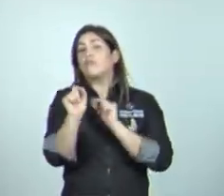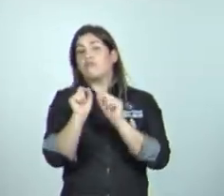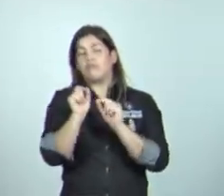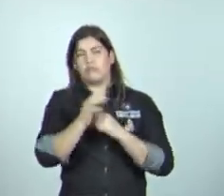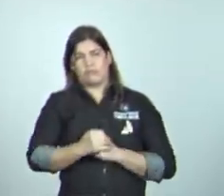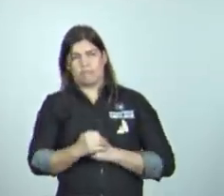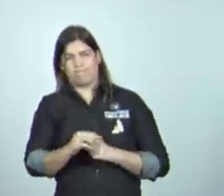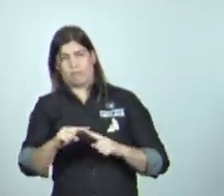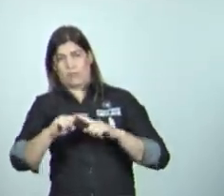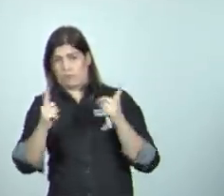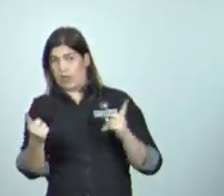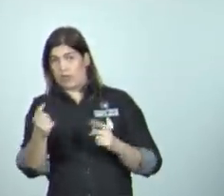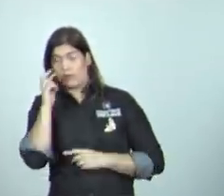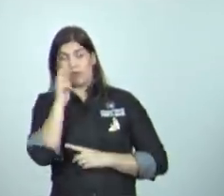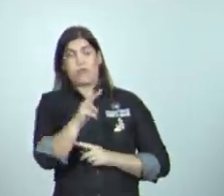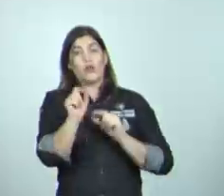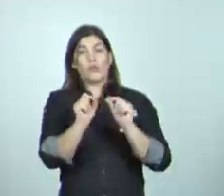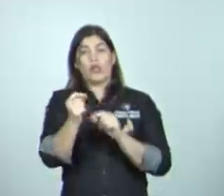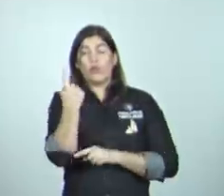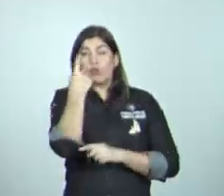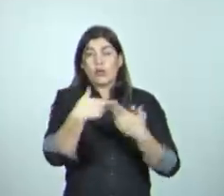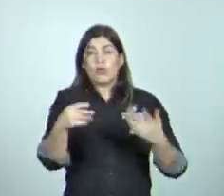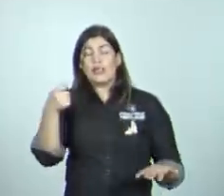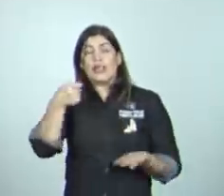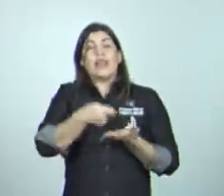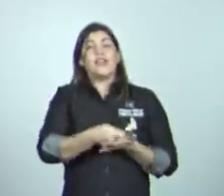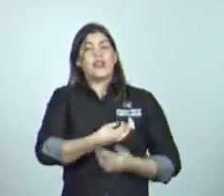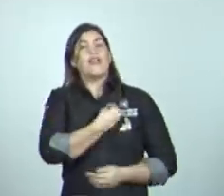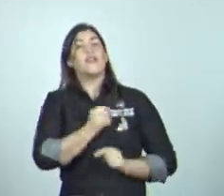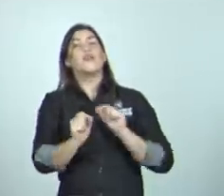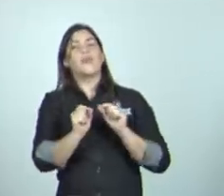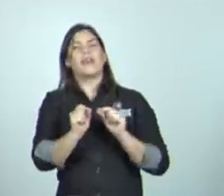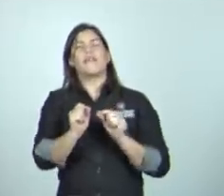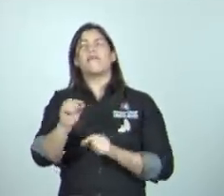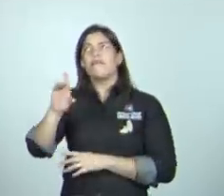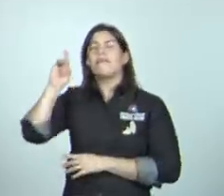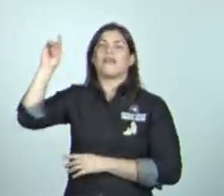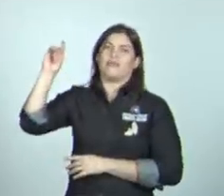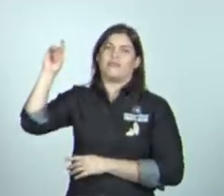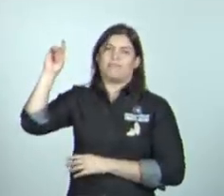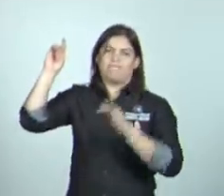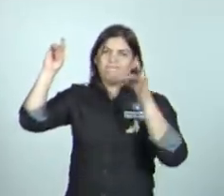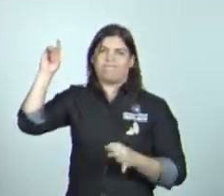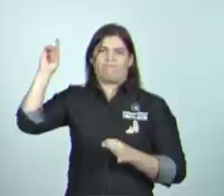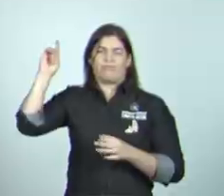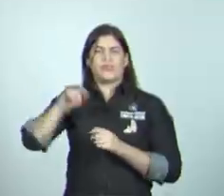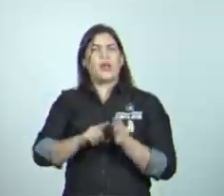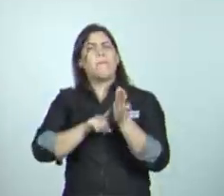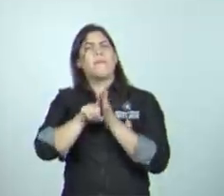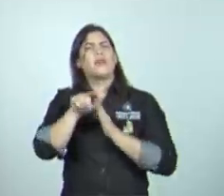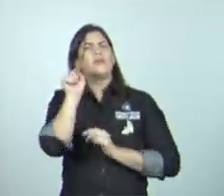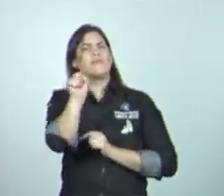mais uma vez a gente ver que a única garantia que a gente tem na vida é deus e a pergunta que eu te faço é